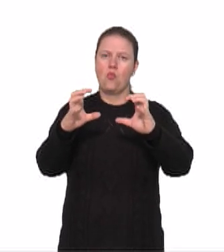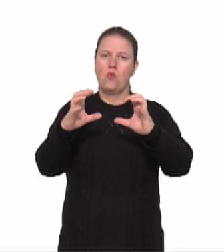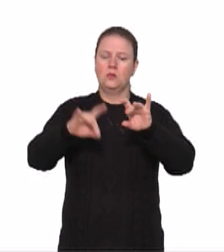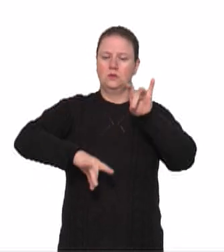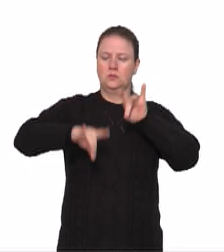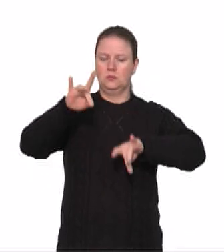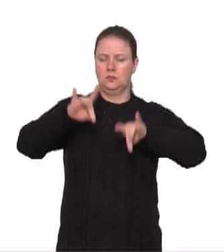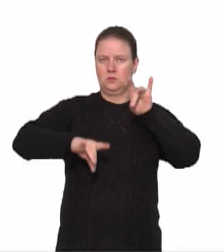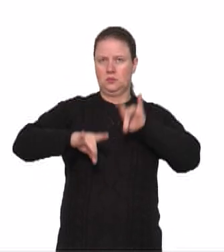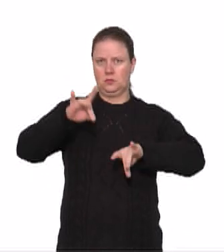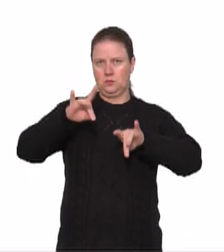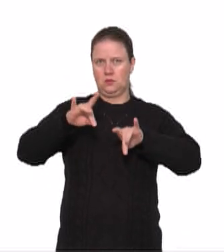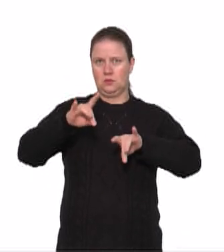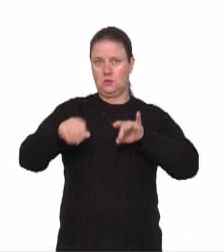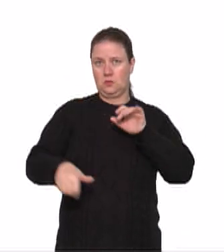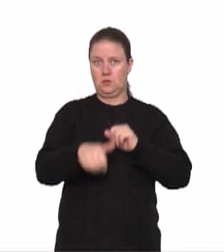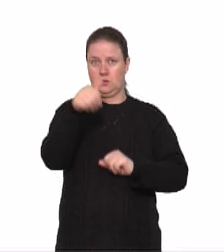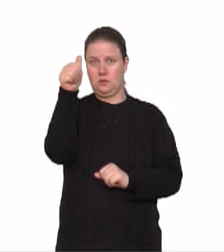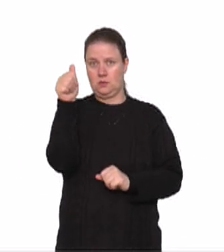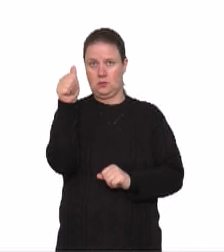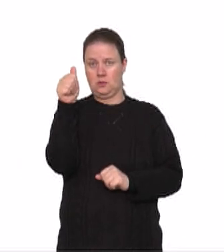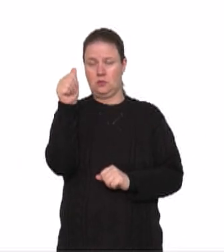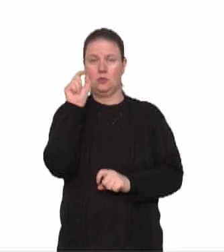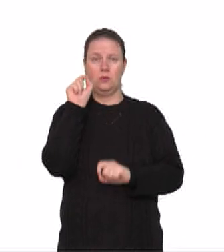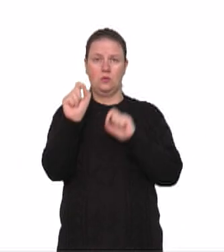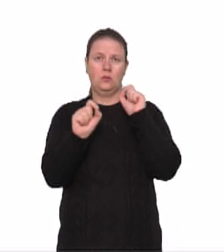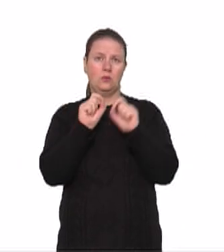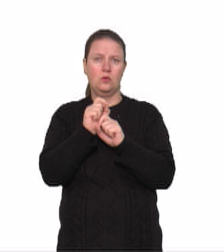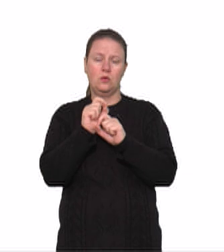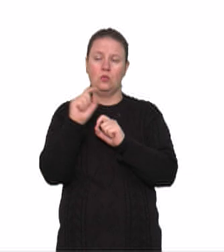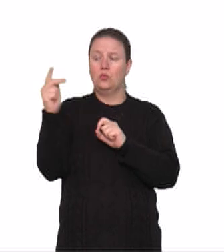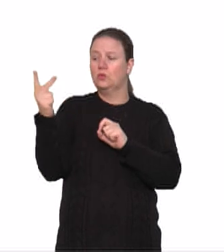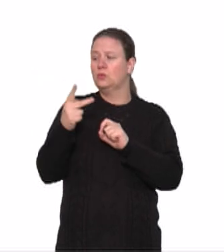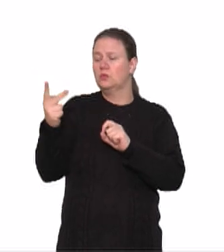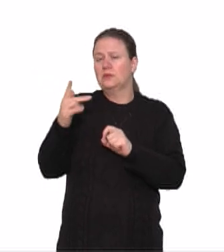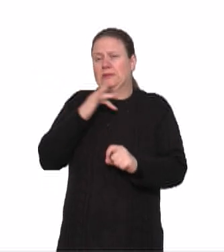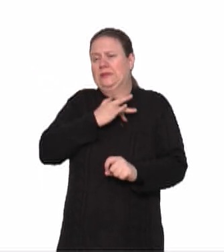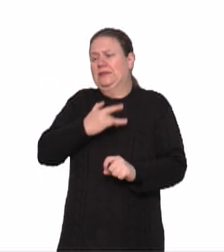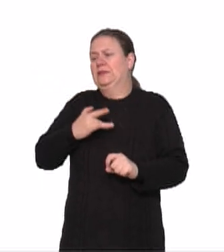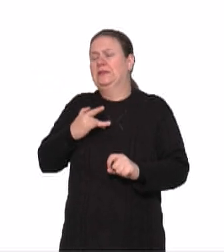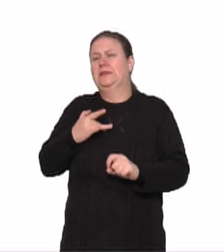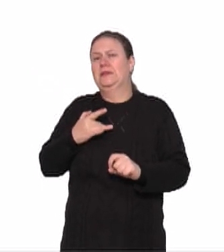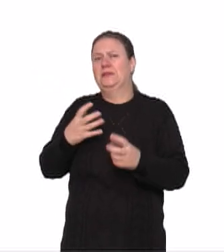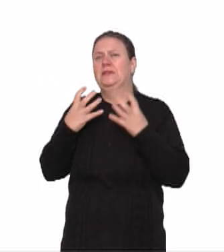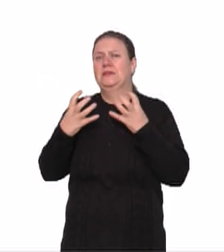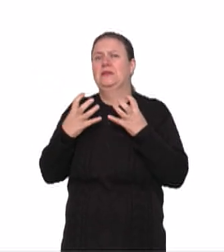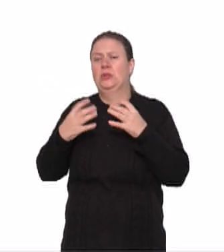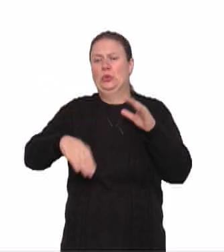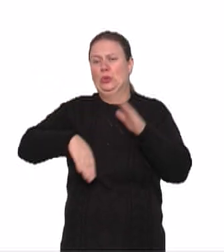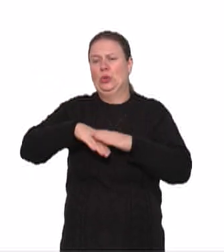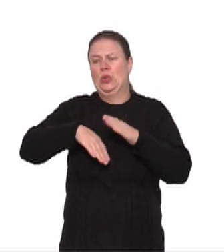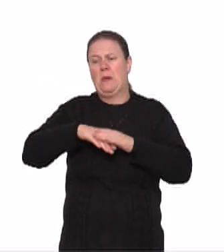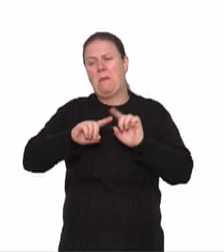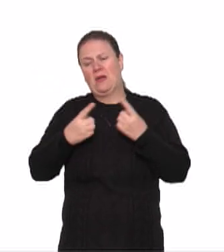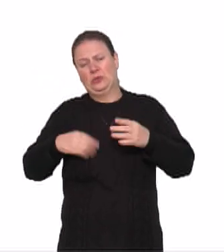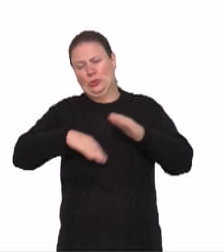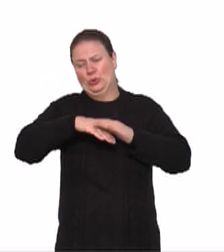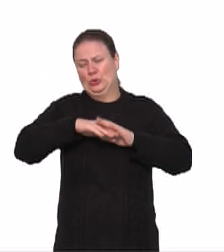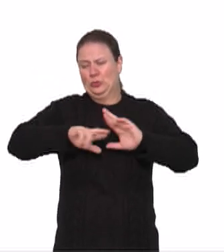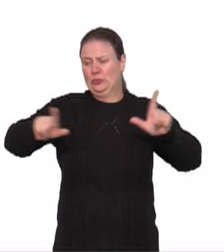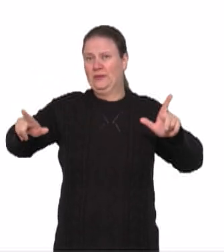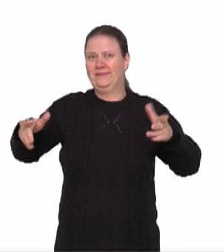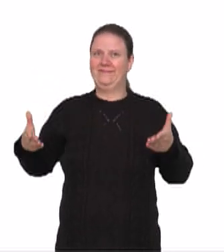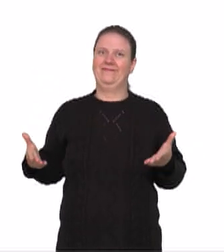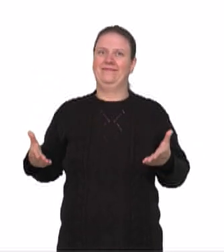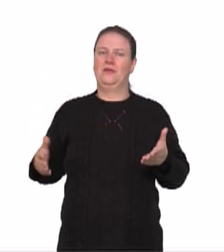Julieta? Alternativa A. O fato de ambos se apaixonarem e torcerem para times diferentes? B. O fato